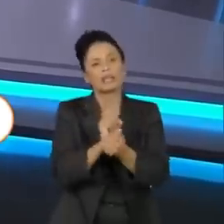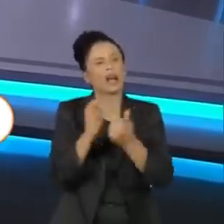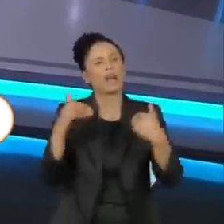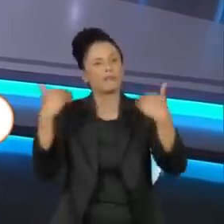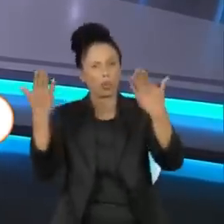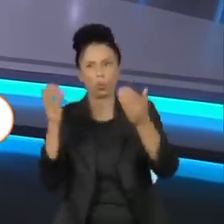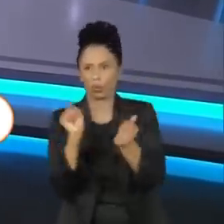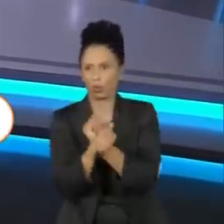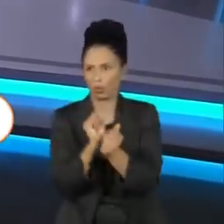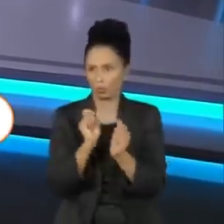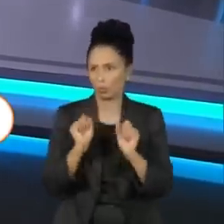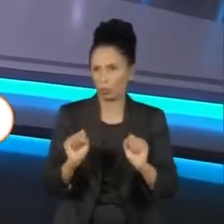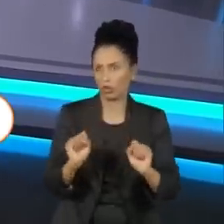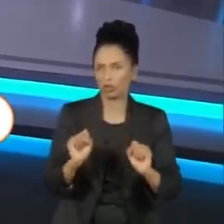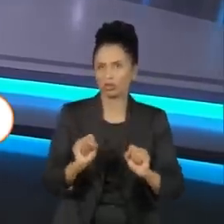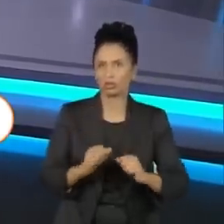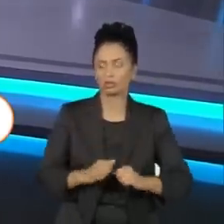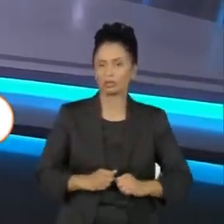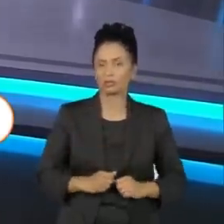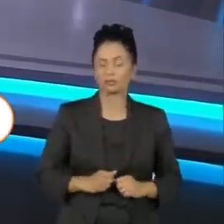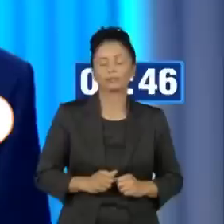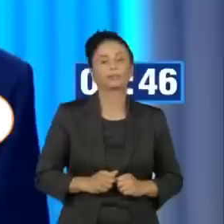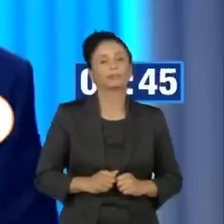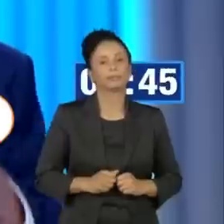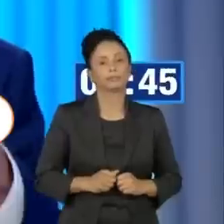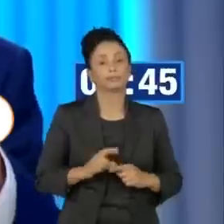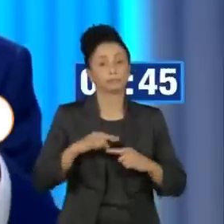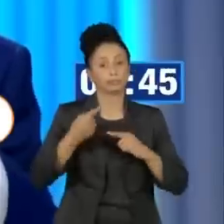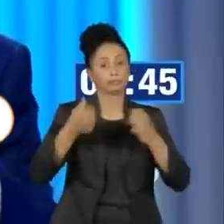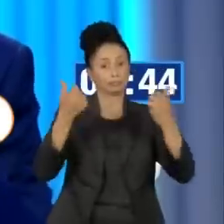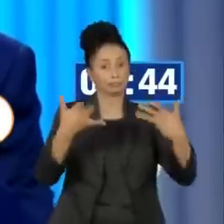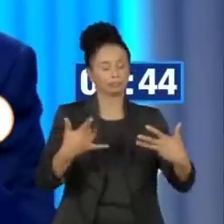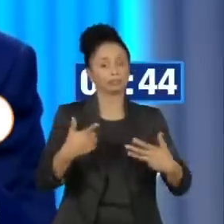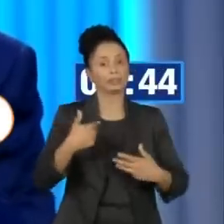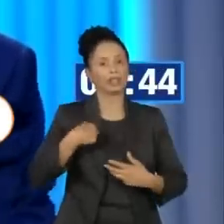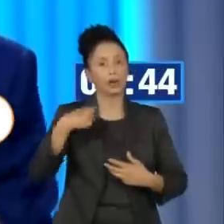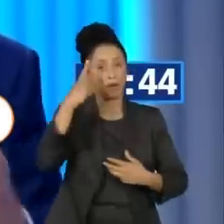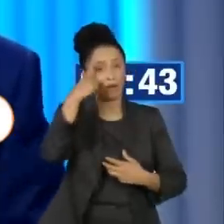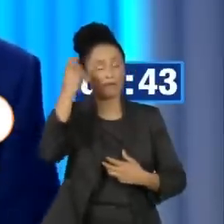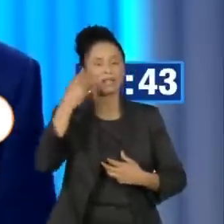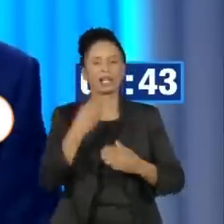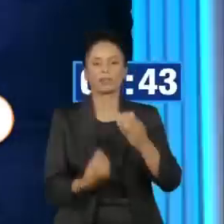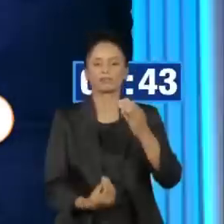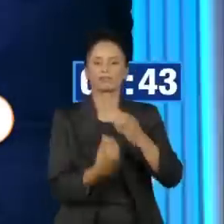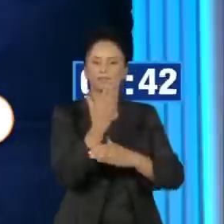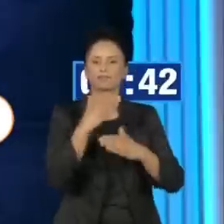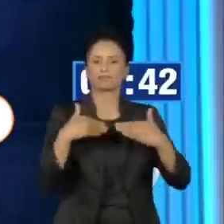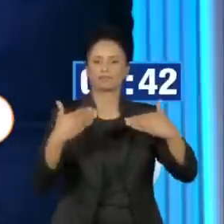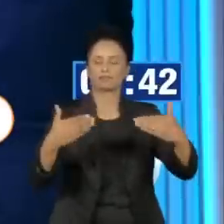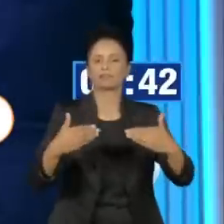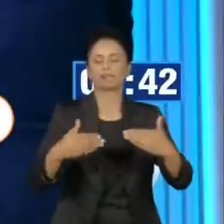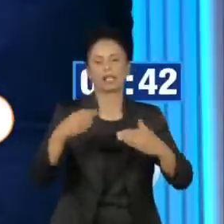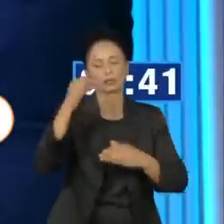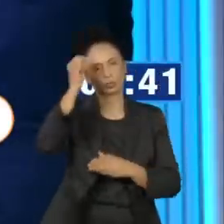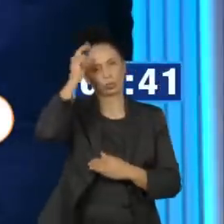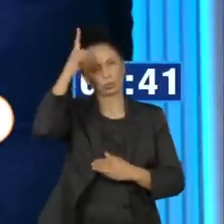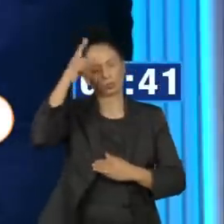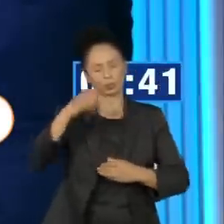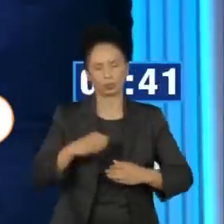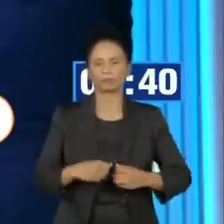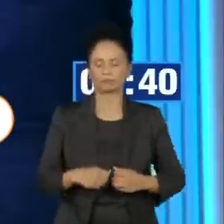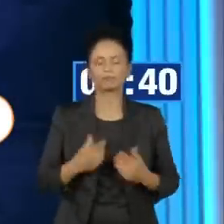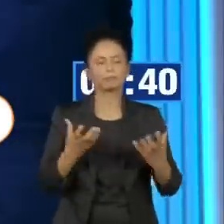estúdio depois disse que vai recriar o ministério da cultura minha proposta recriar o ministério